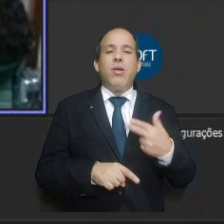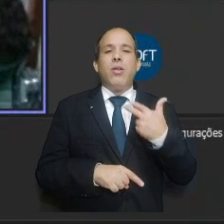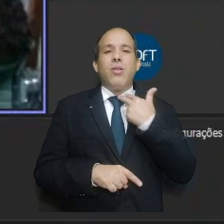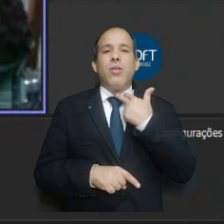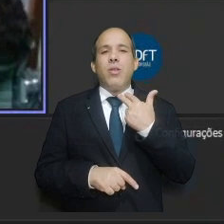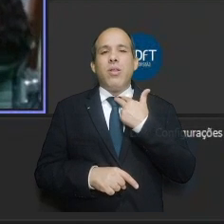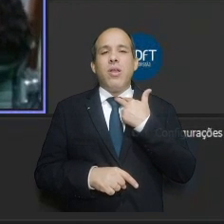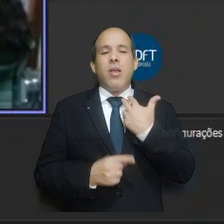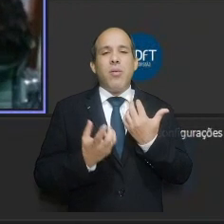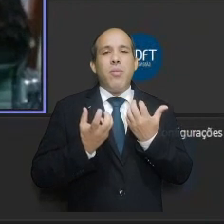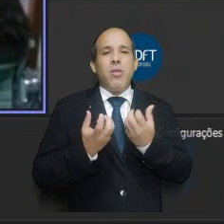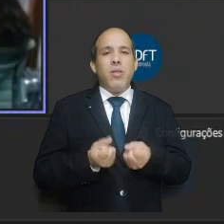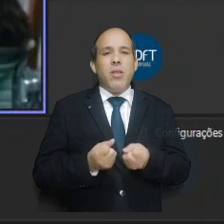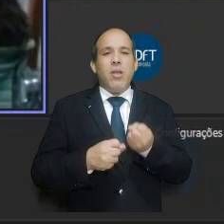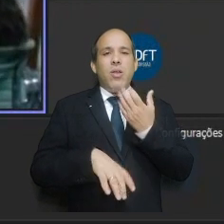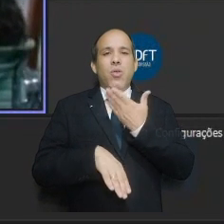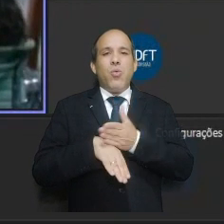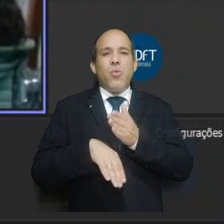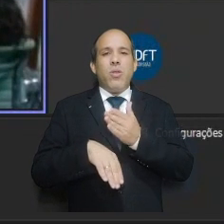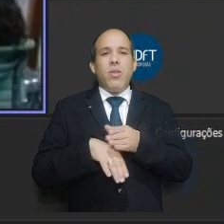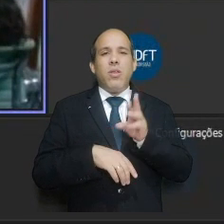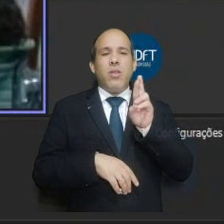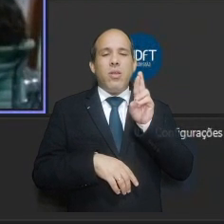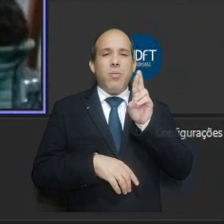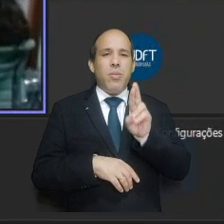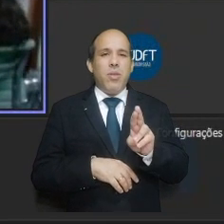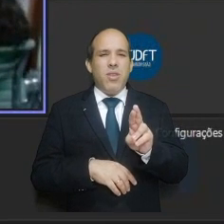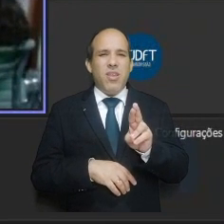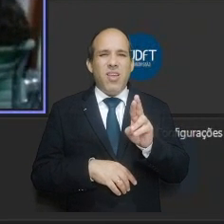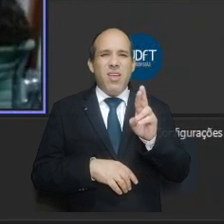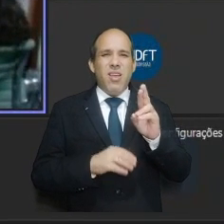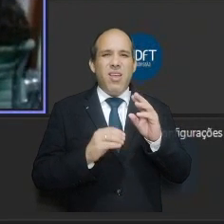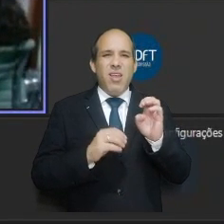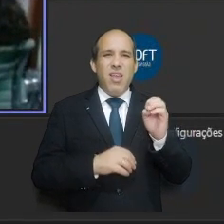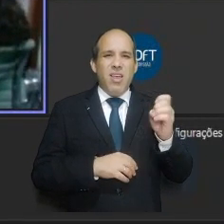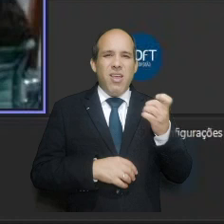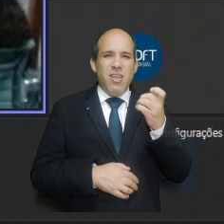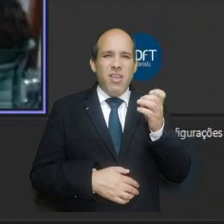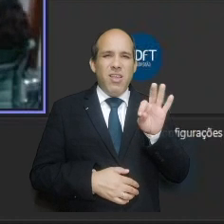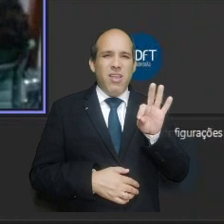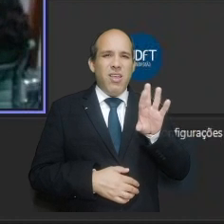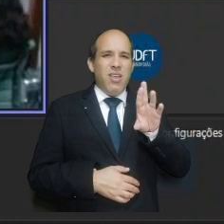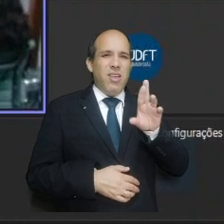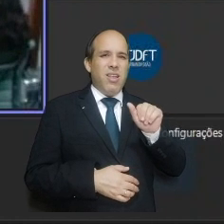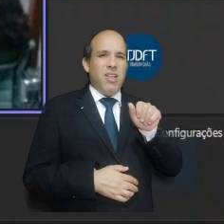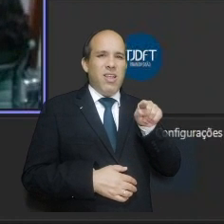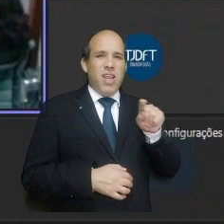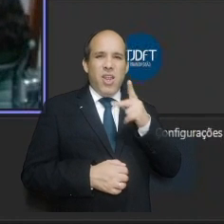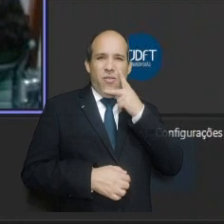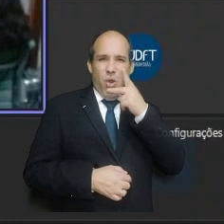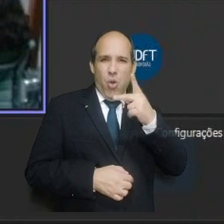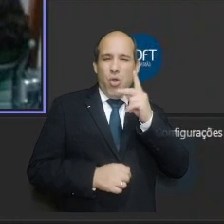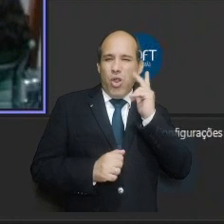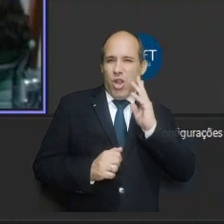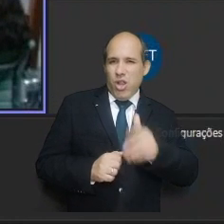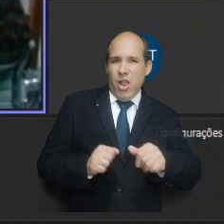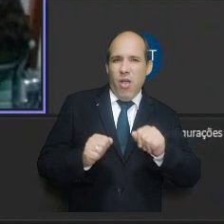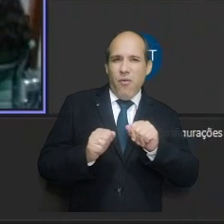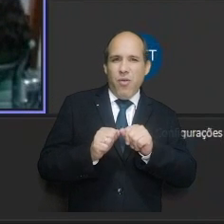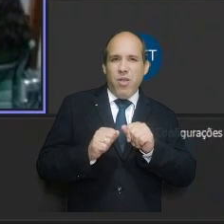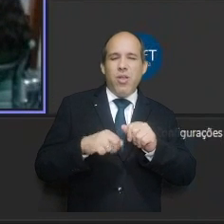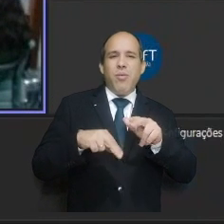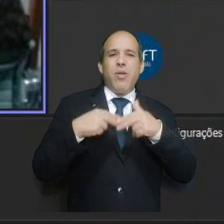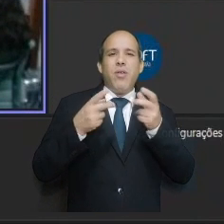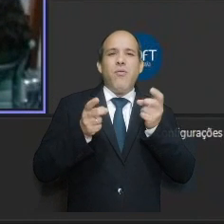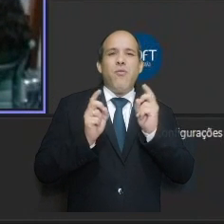Não há como se admitir que, no exercício dessa representação extra, que ele afirma ter